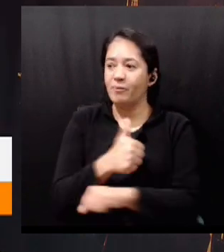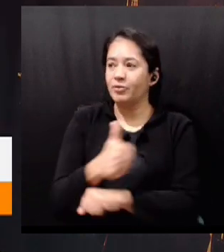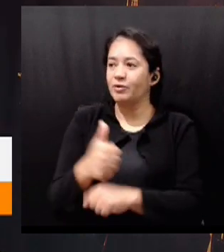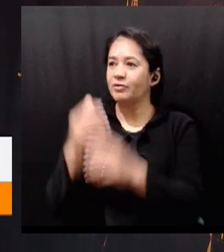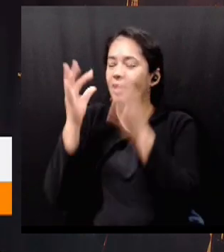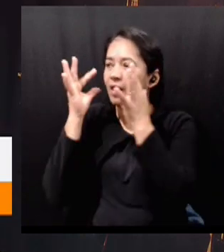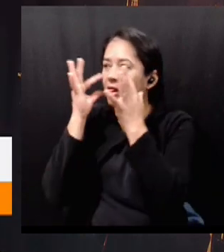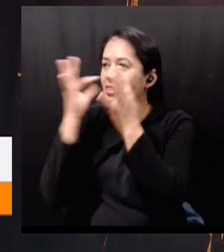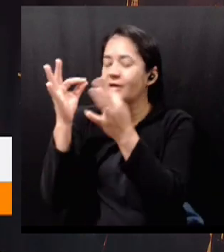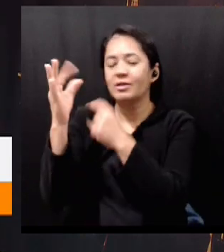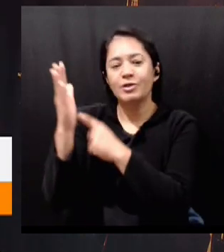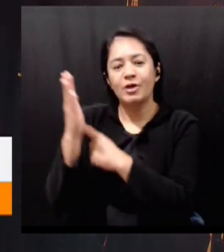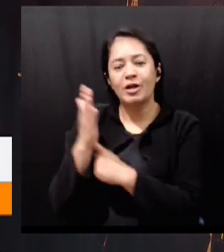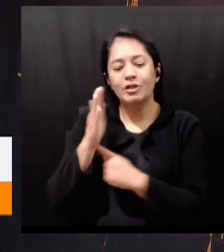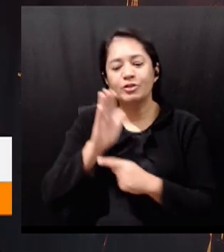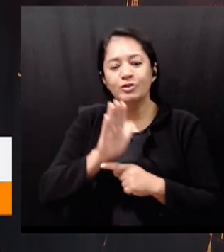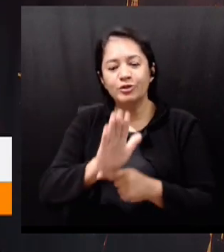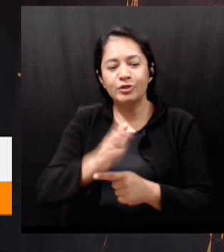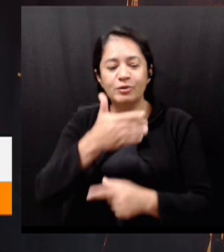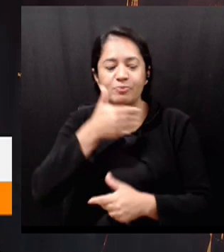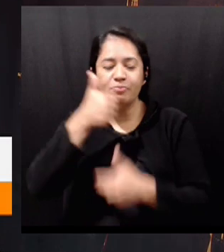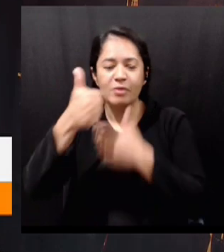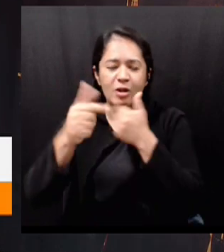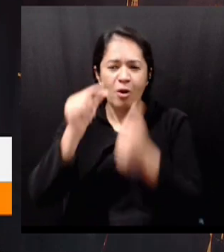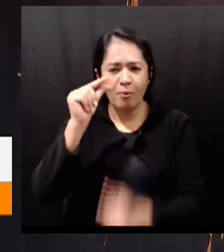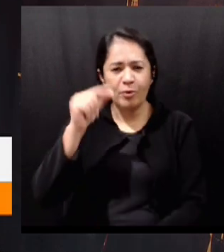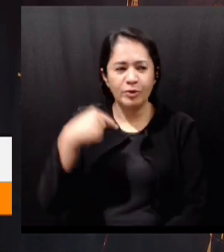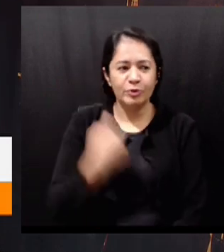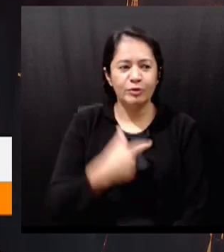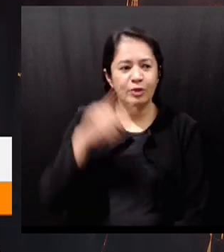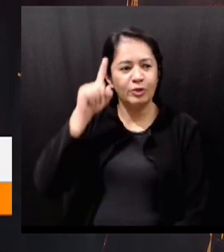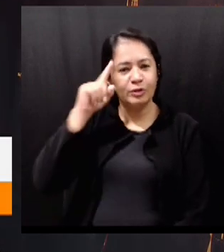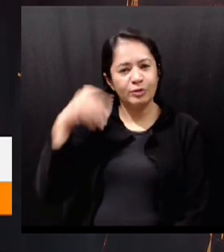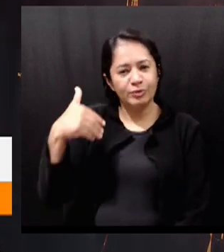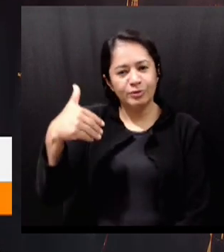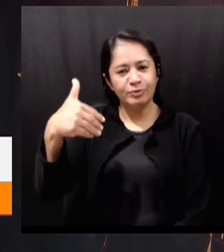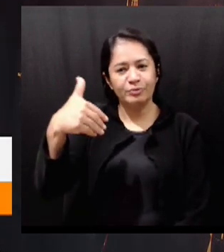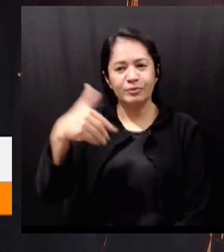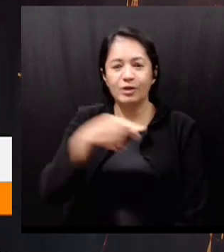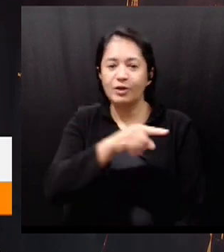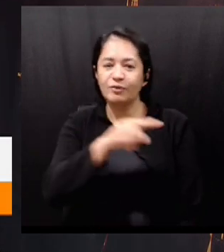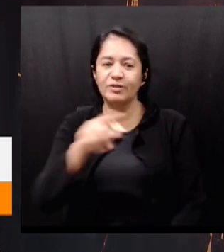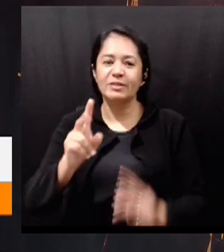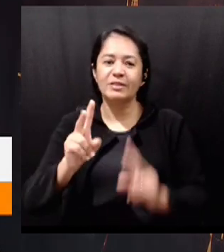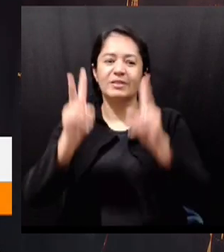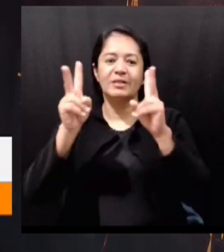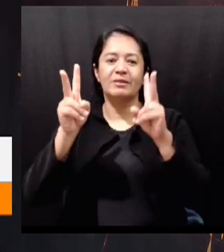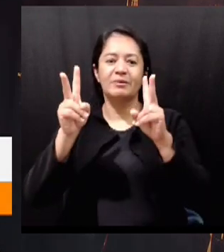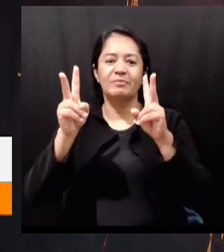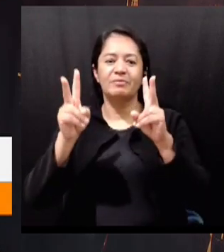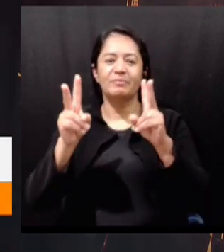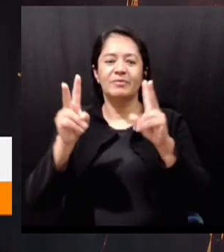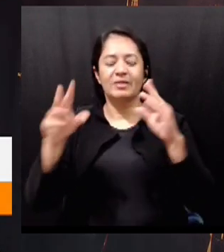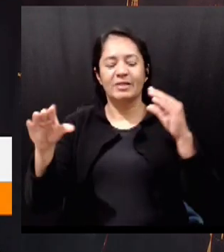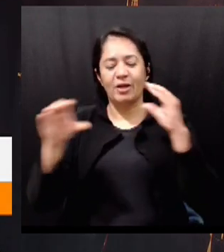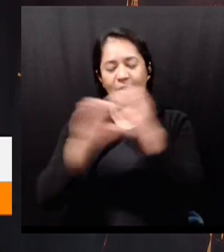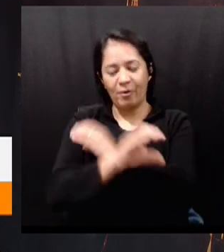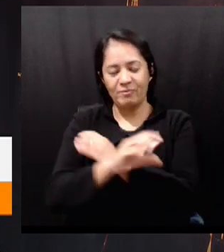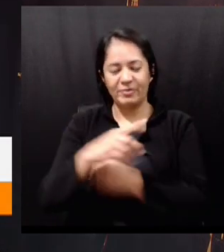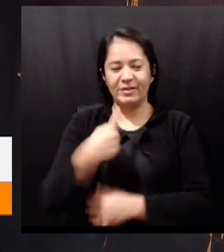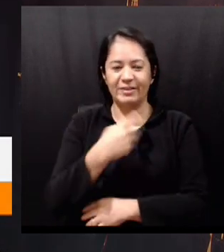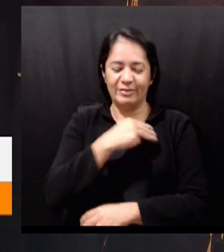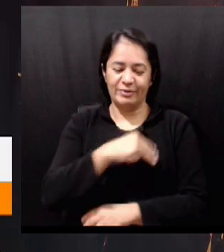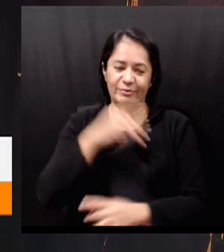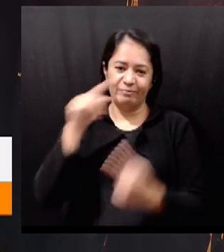ajudam a melhorar um pouquinho do nosso dia a dia. E vocês sempre, eu digo aqui, que vocês completam a nossa missão de